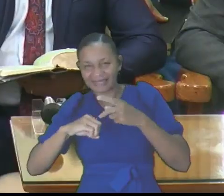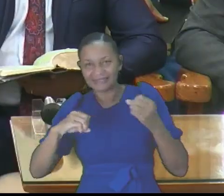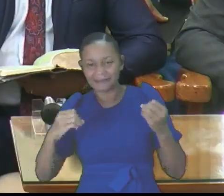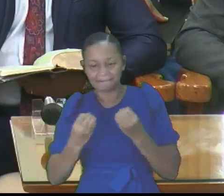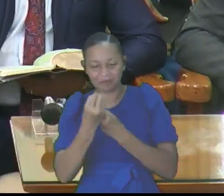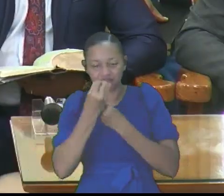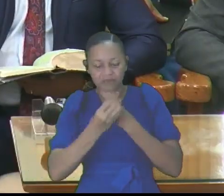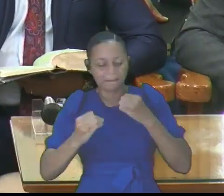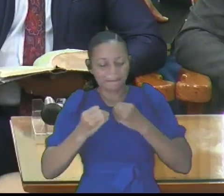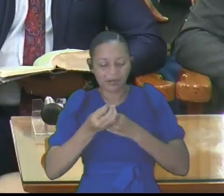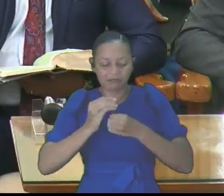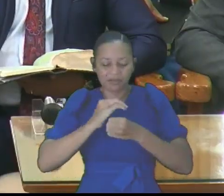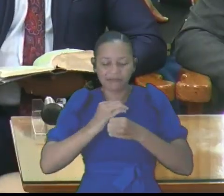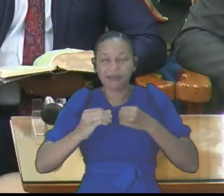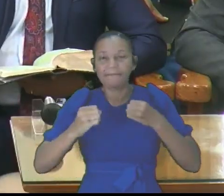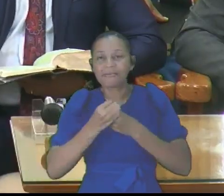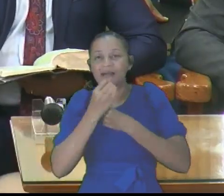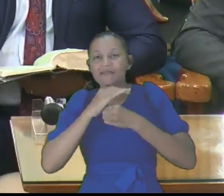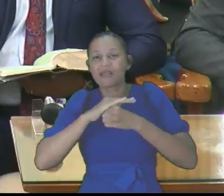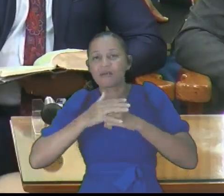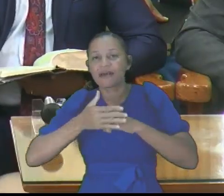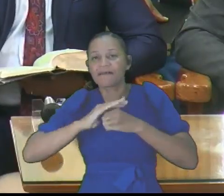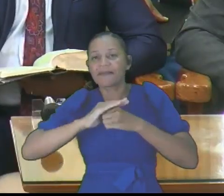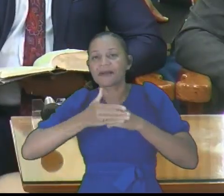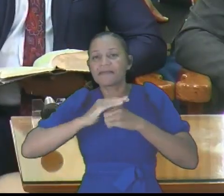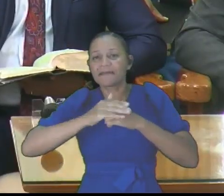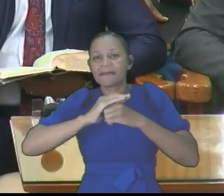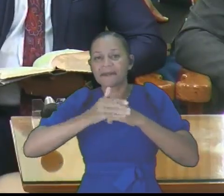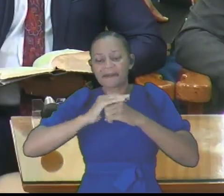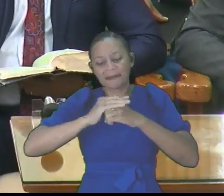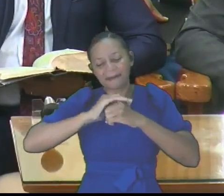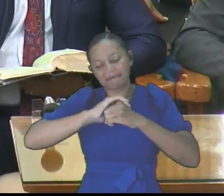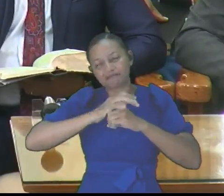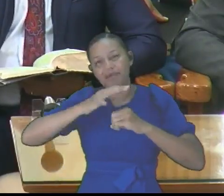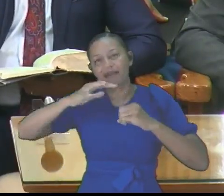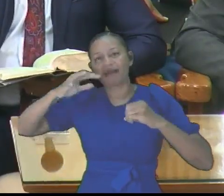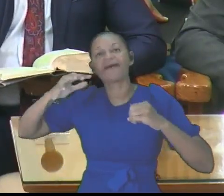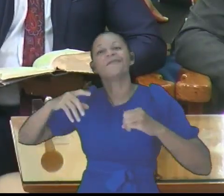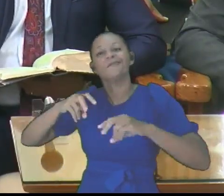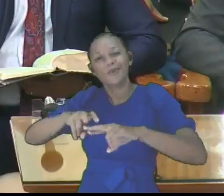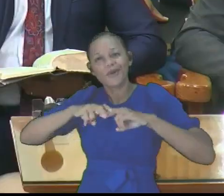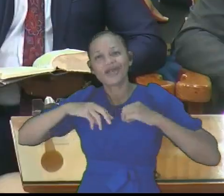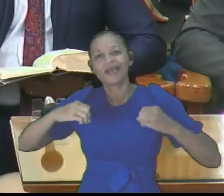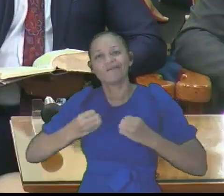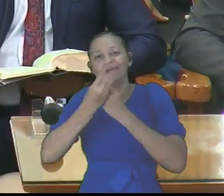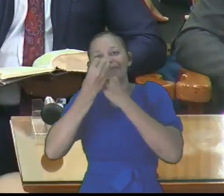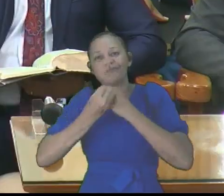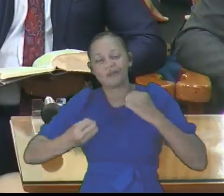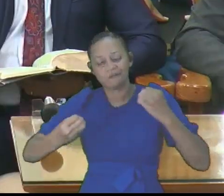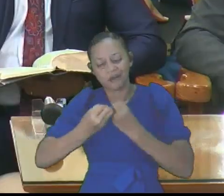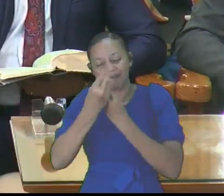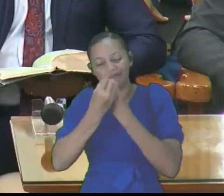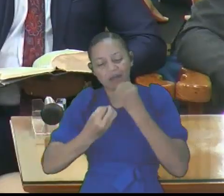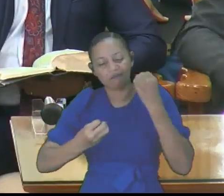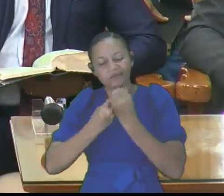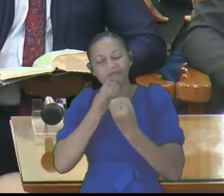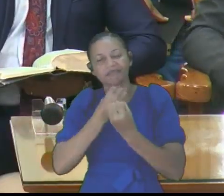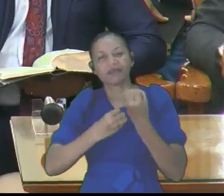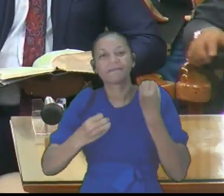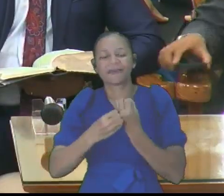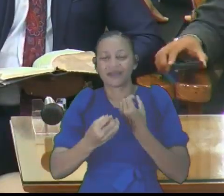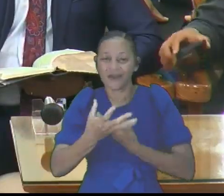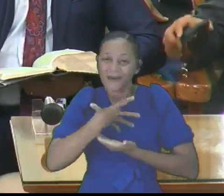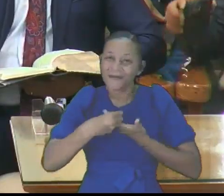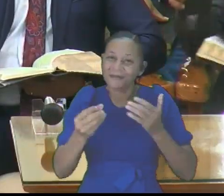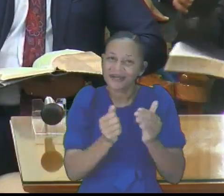seixos são produtos de séculos, de milênios, de batidas umas nas outras. Quem